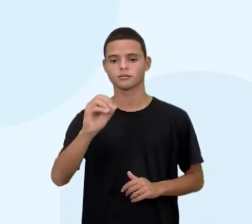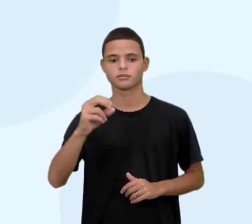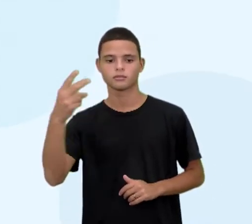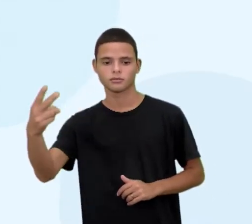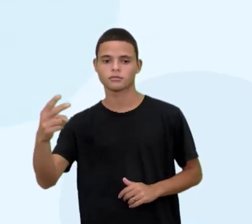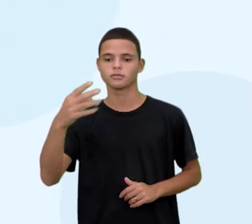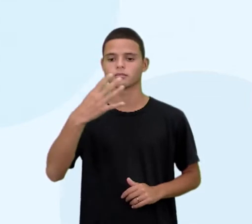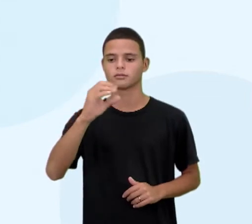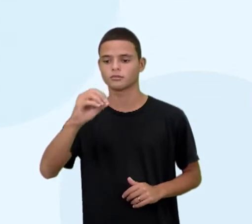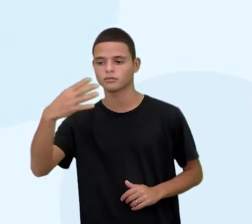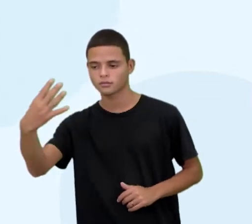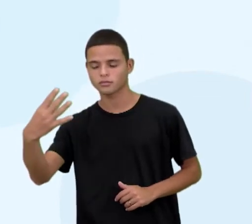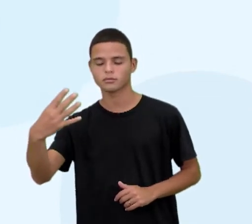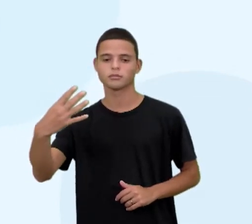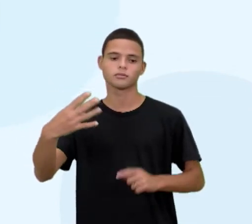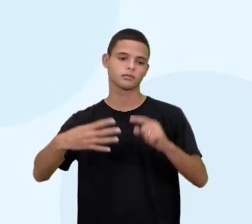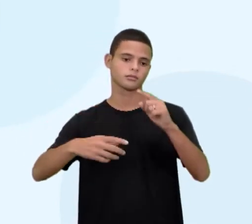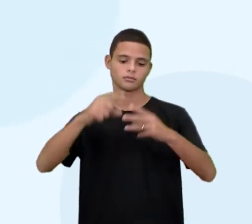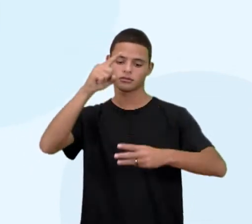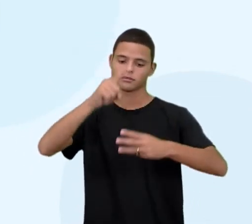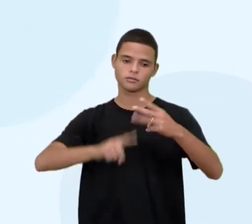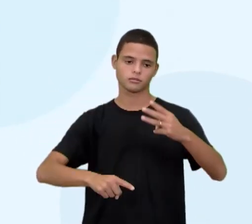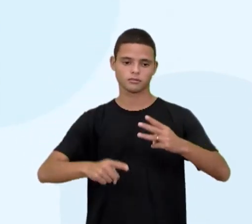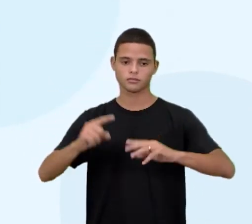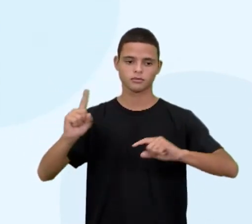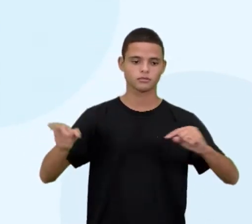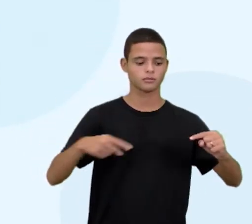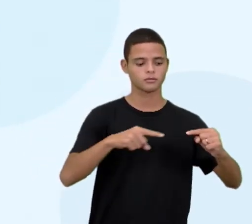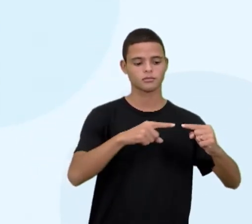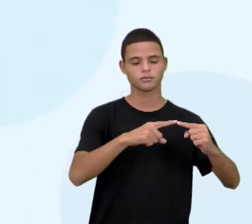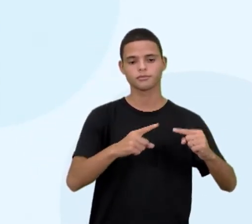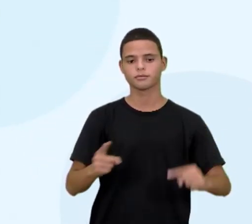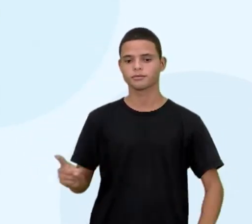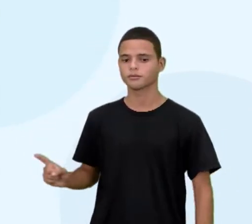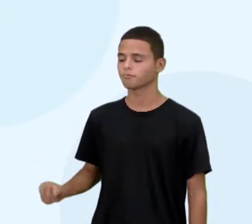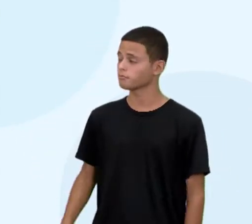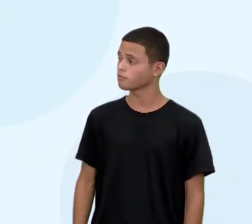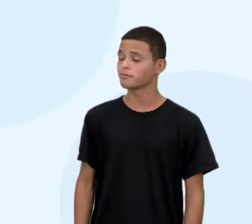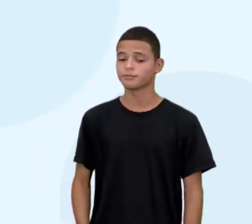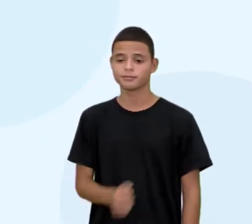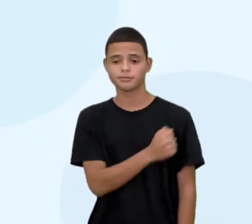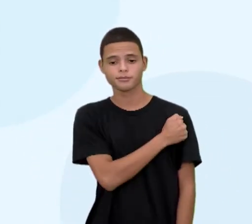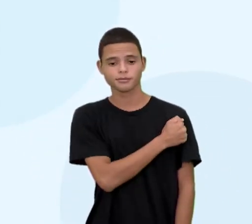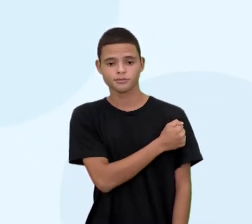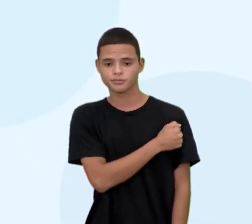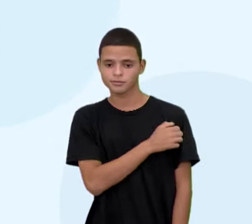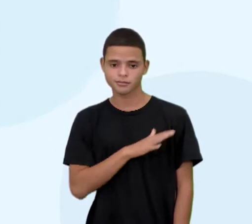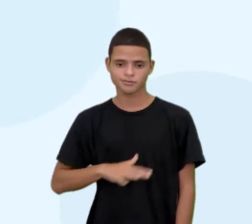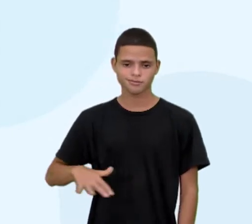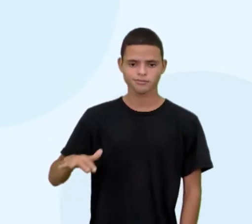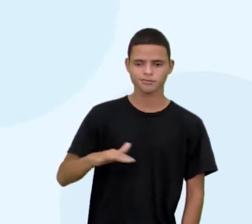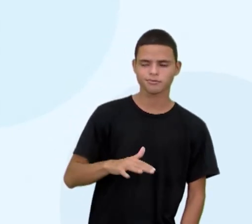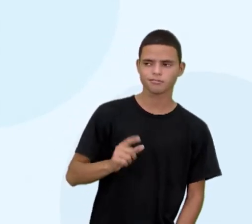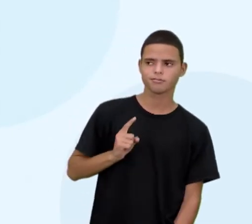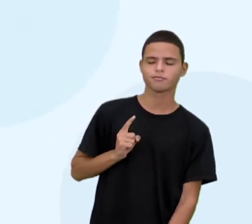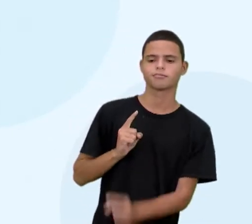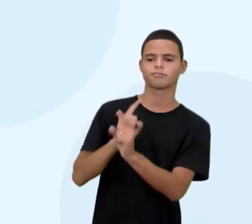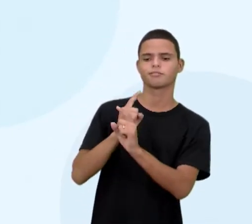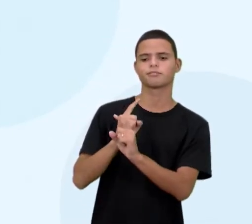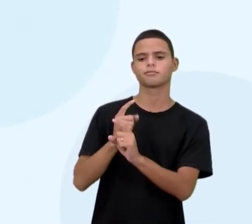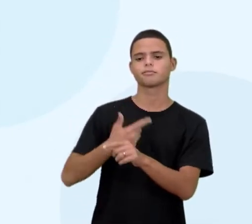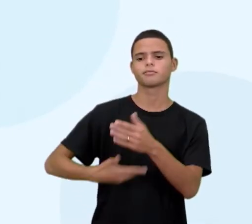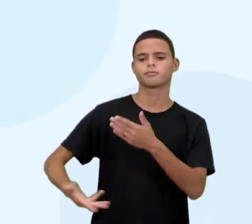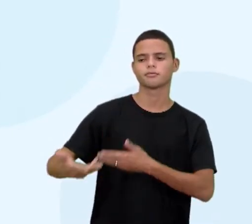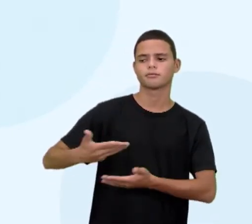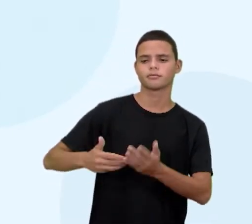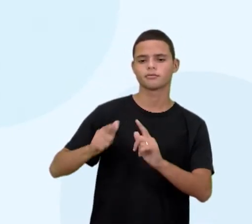e a 404. E o objetivo aí é que espera-se que os alunos se deparem com a articulação da demografia